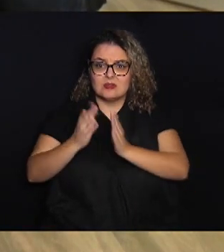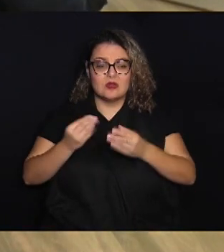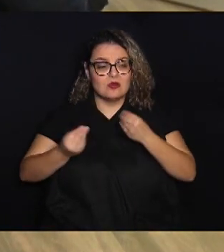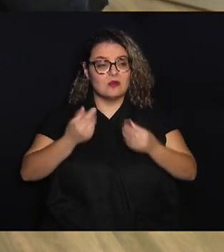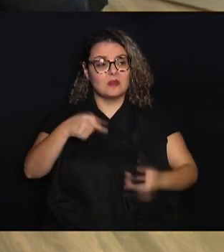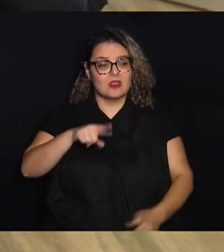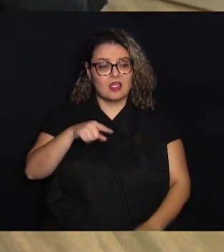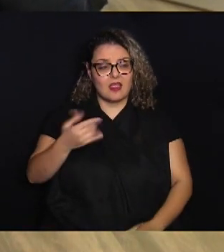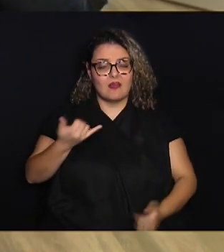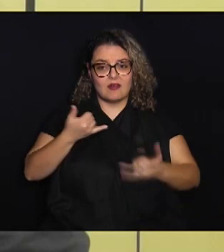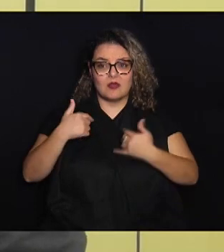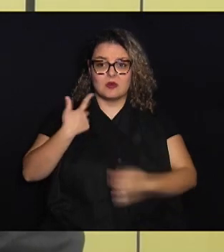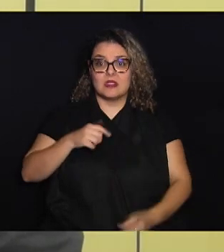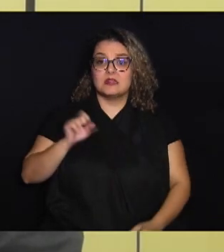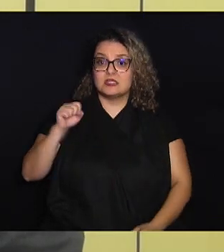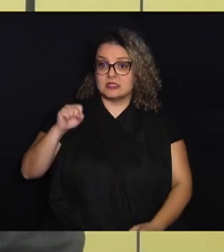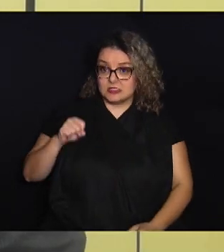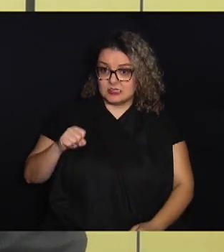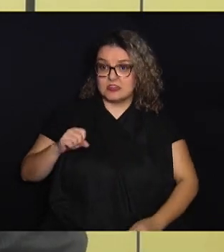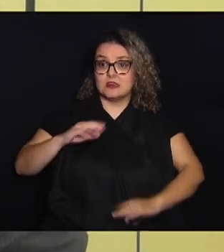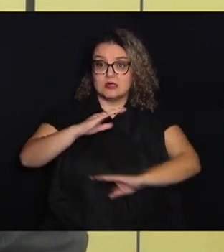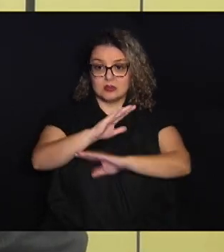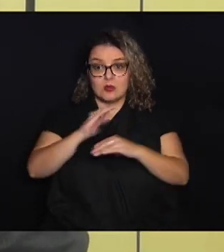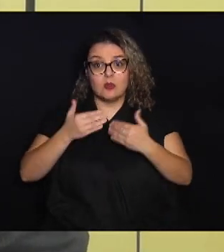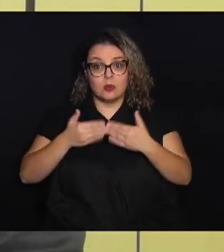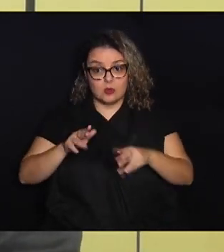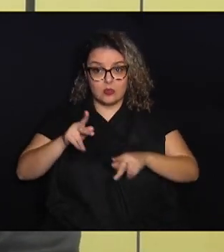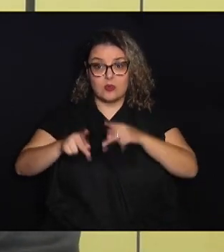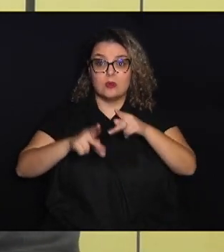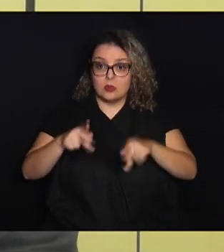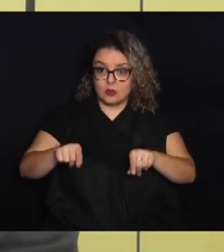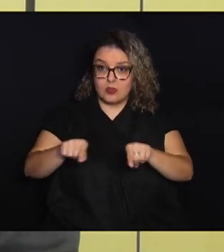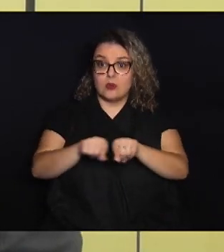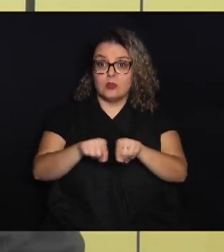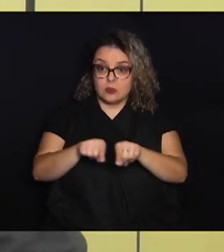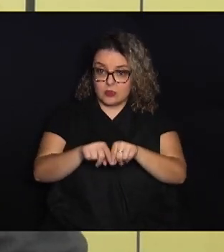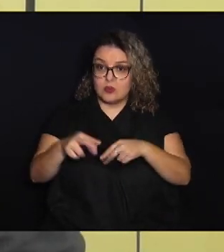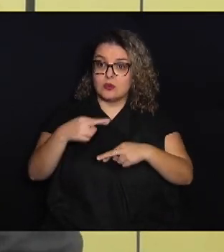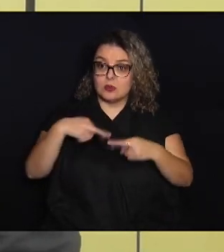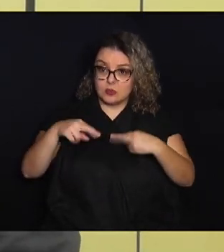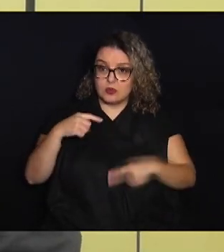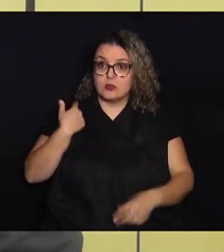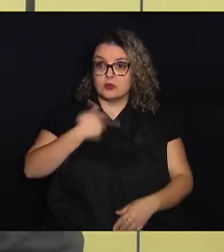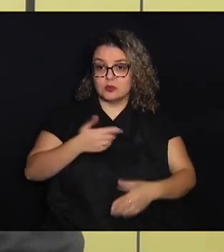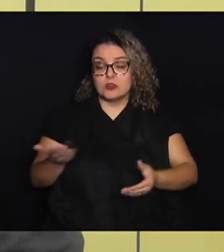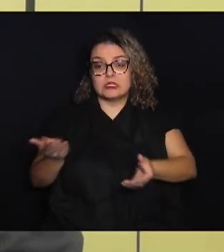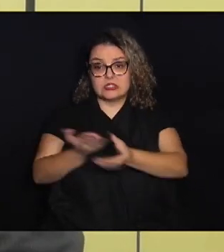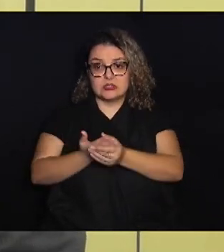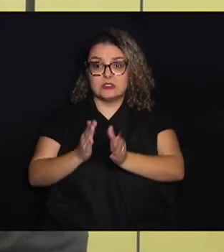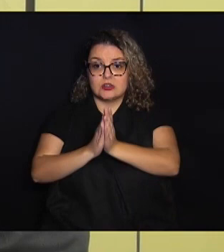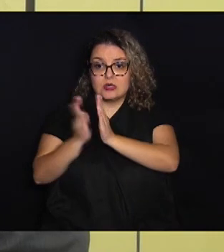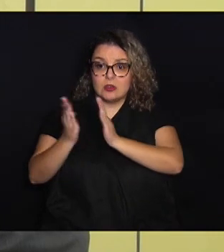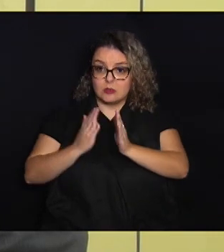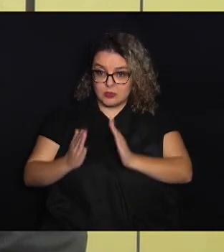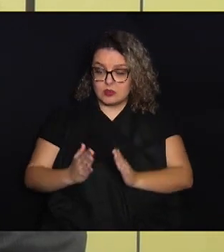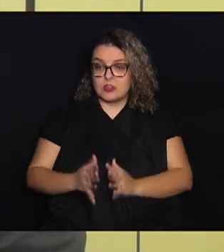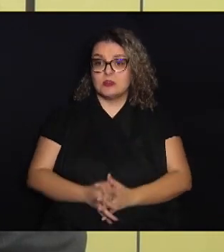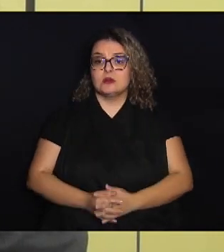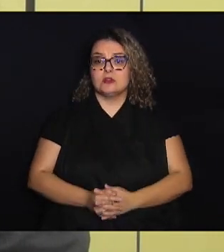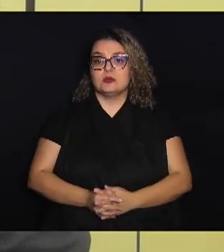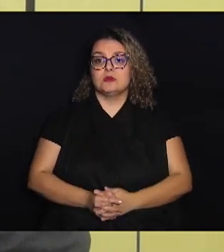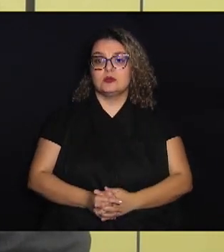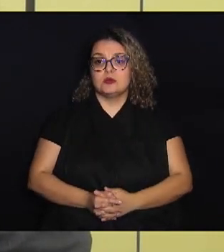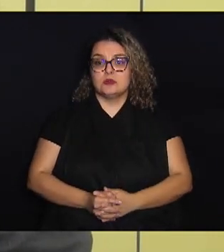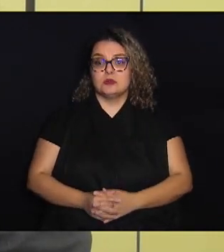Conta pra gente. Sim, a Câmara ela é aberta ao povo também com relação ao nosso arquivo e à nossa biblioteca, né? Através